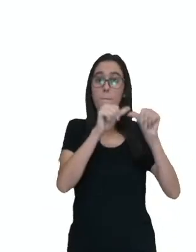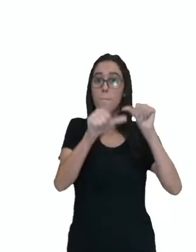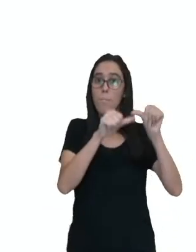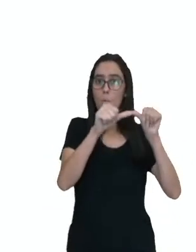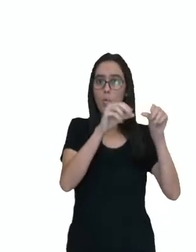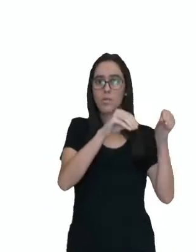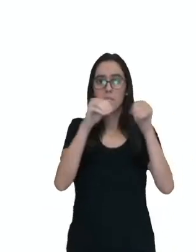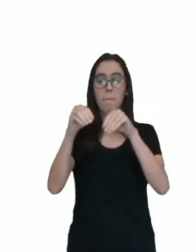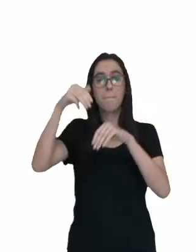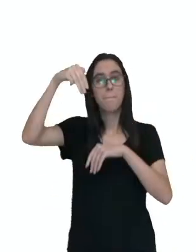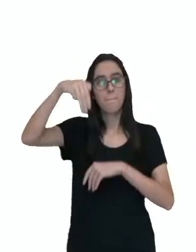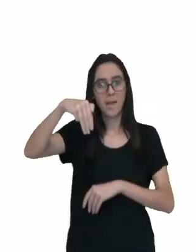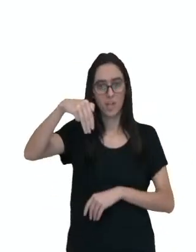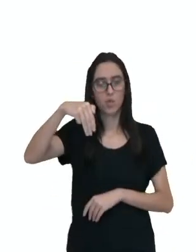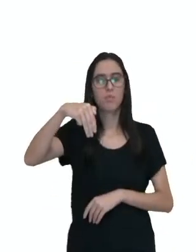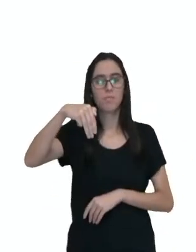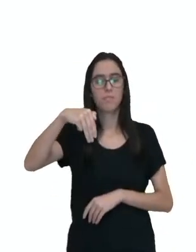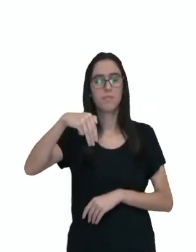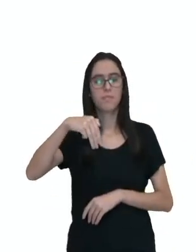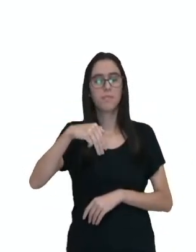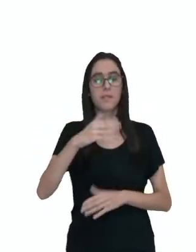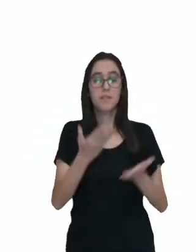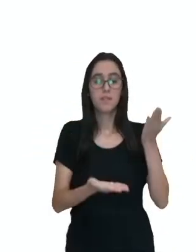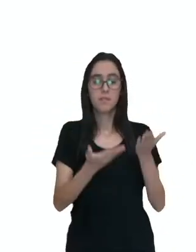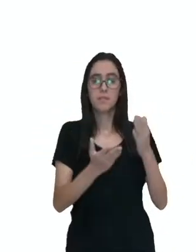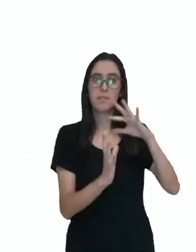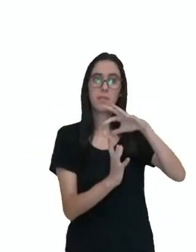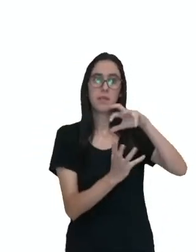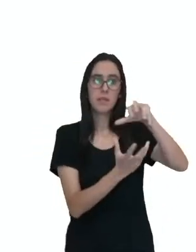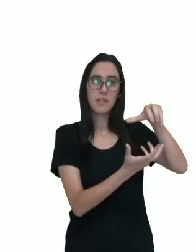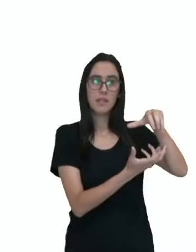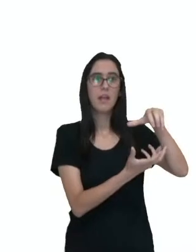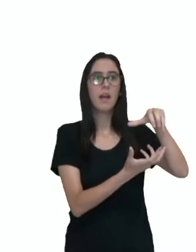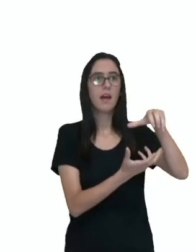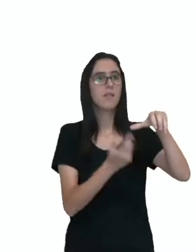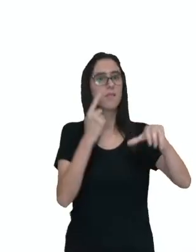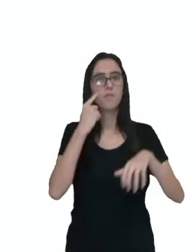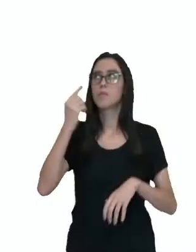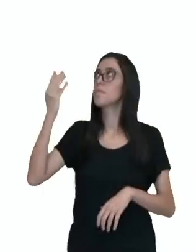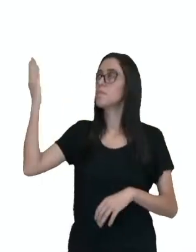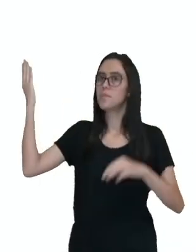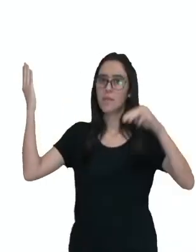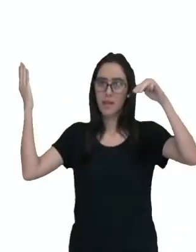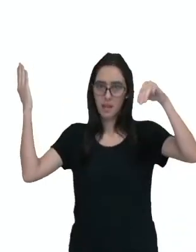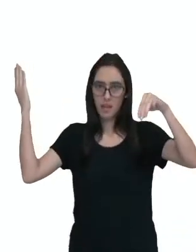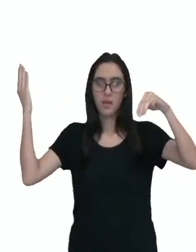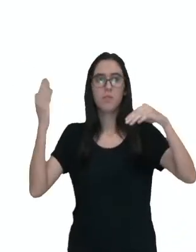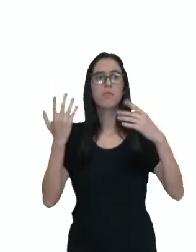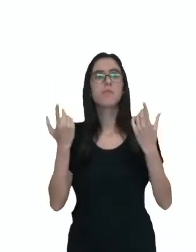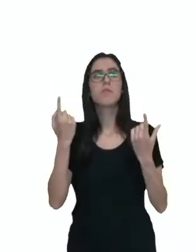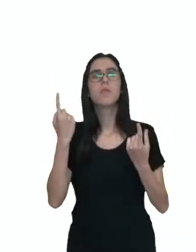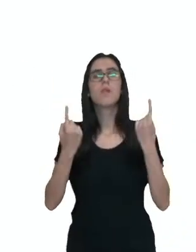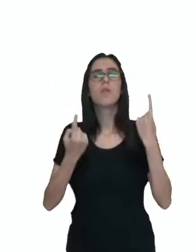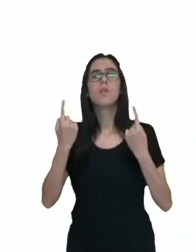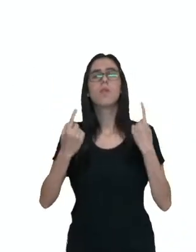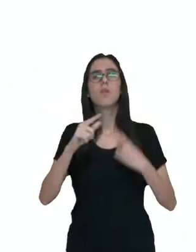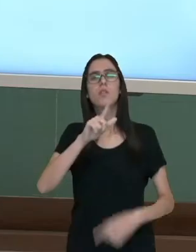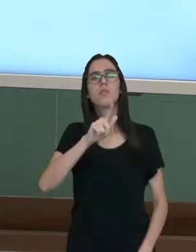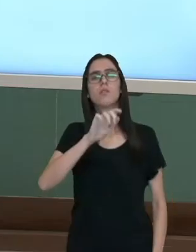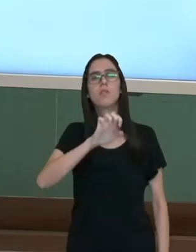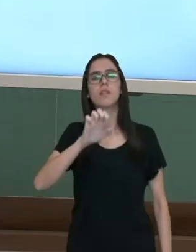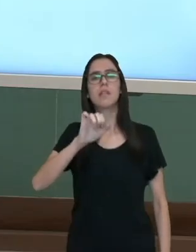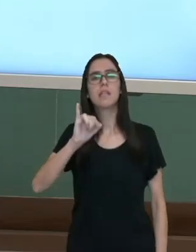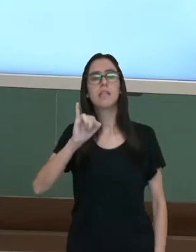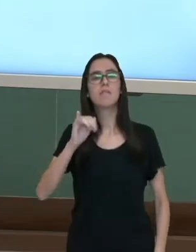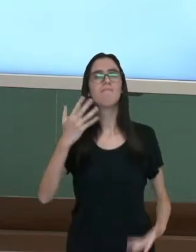10 na quinta. A massa da Terra, fiz o arredondamento para 6 vezes 10 na 24, e eu quero saber qual é o valor da aceleração